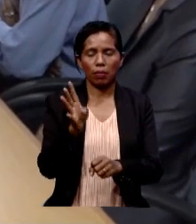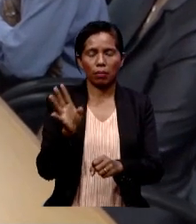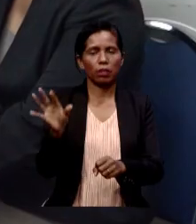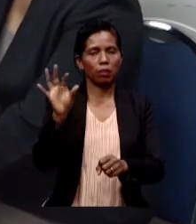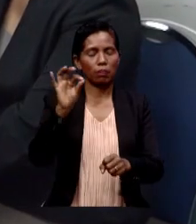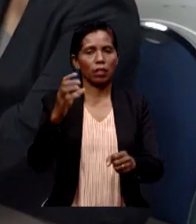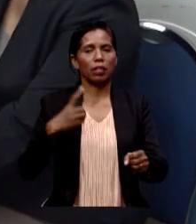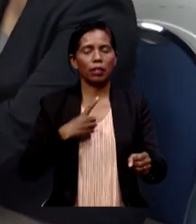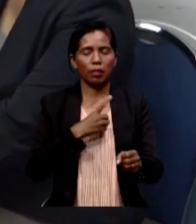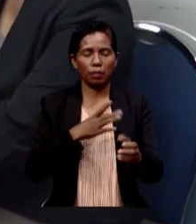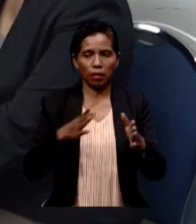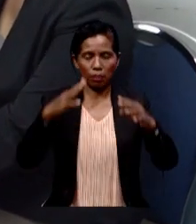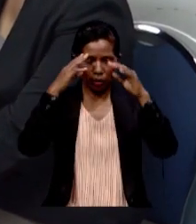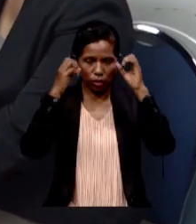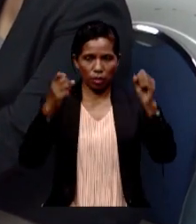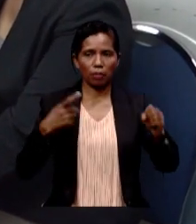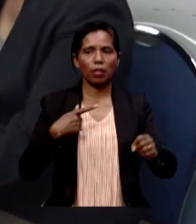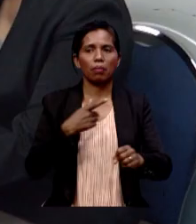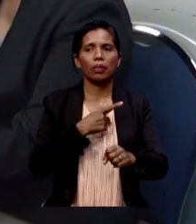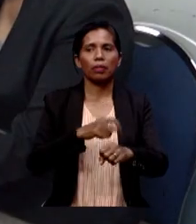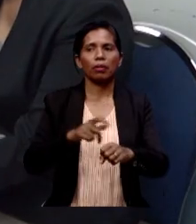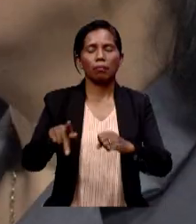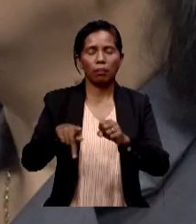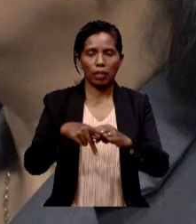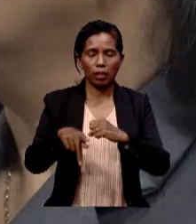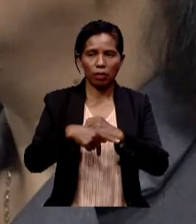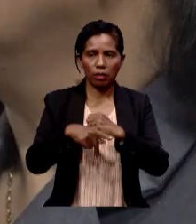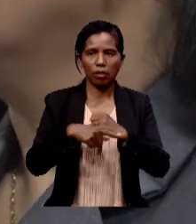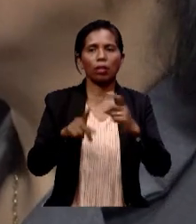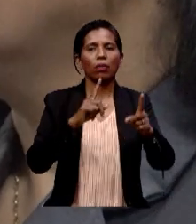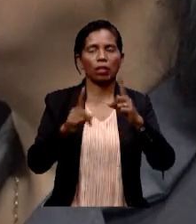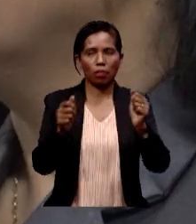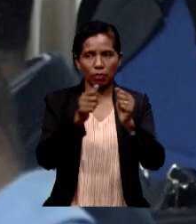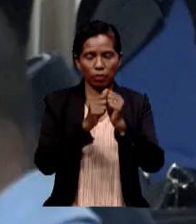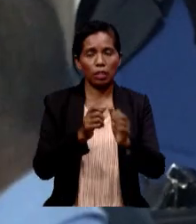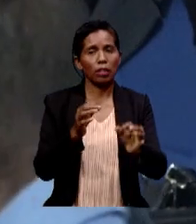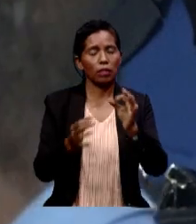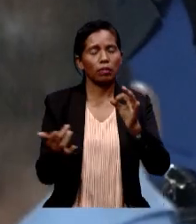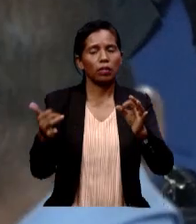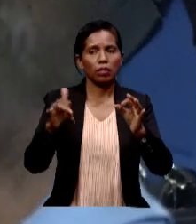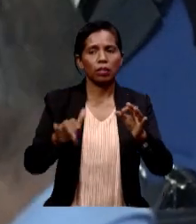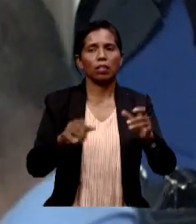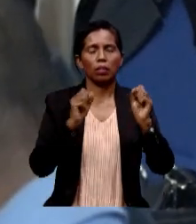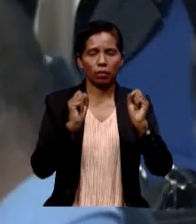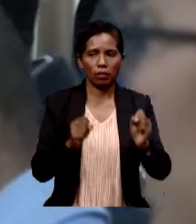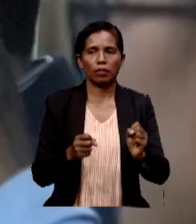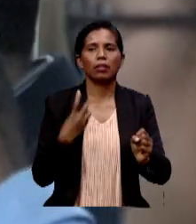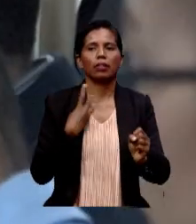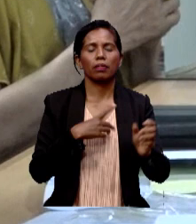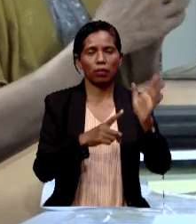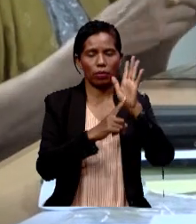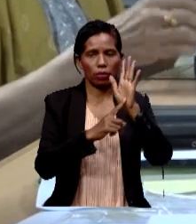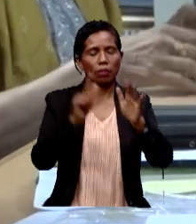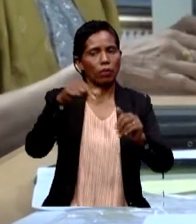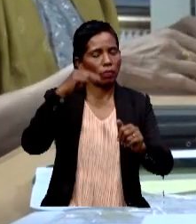ou não é o presidente do parlamento, ou em dia, a bancada seria se colheba mal, o cara que seria a candidata uma colheba para ir a toba governo,